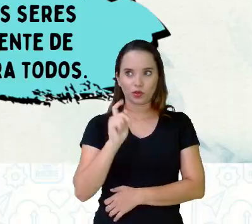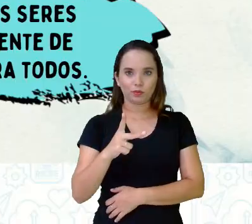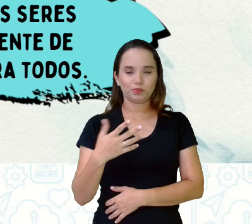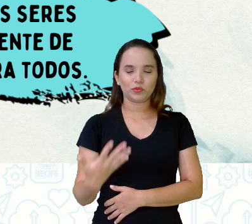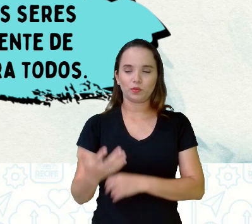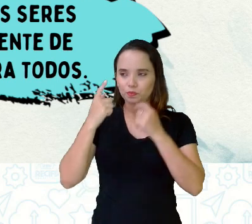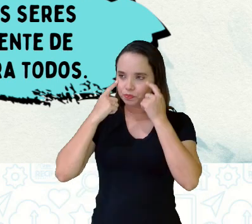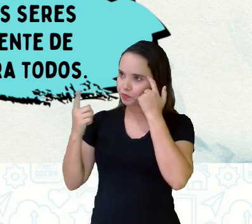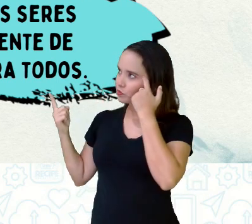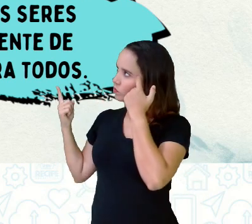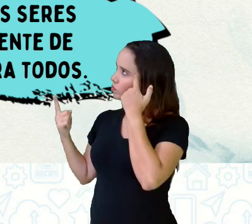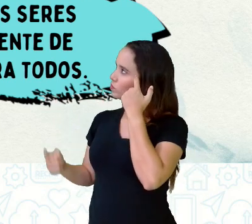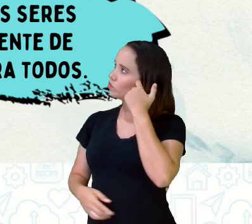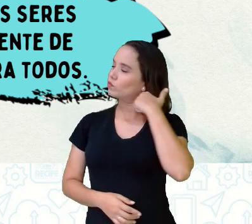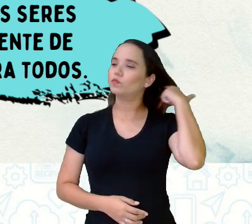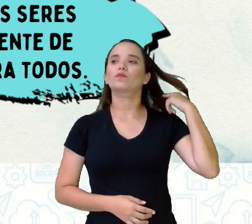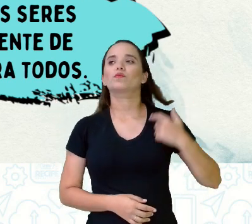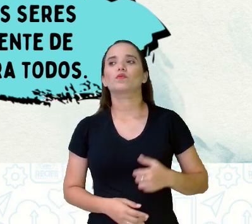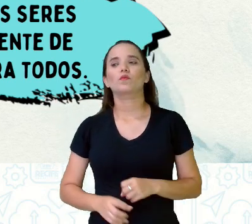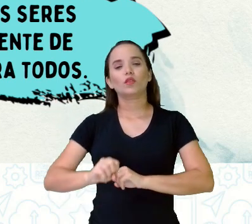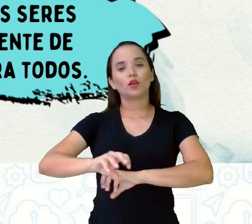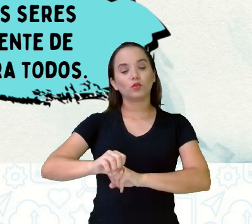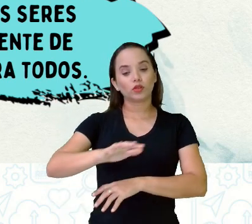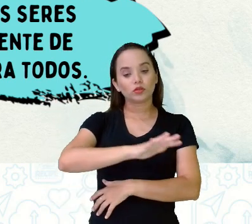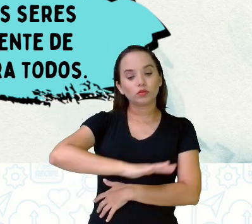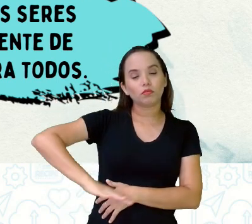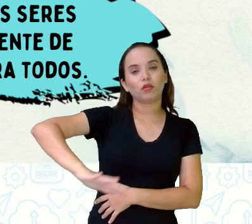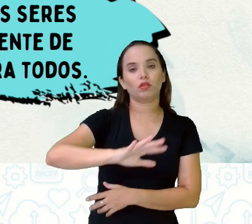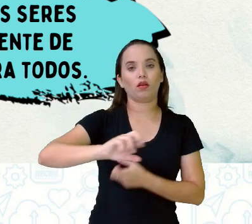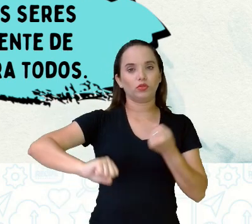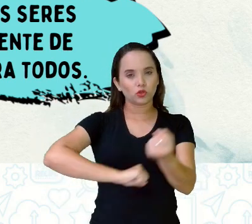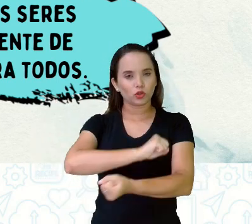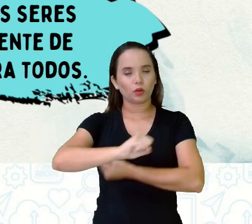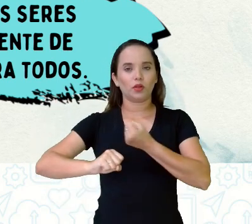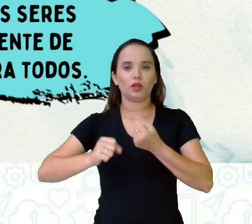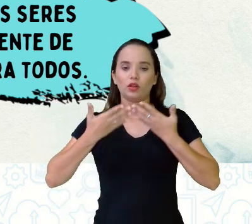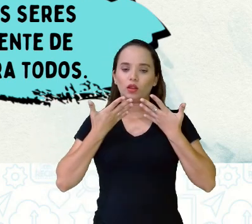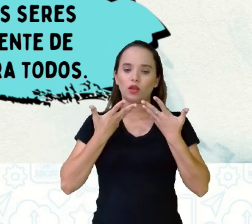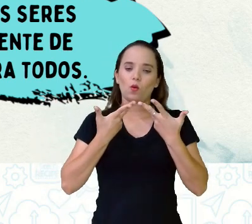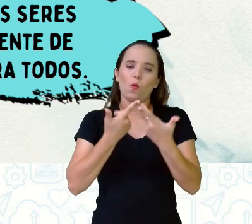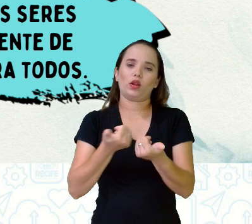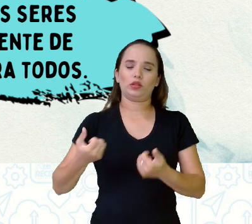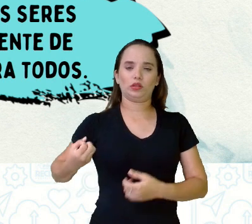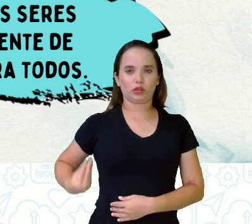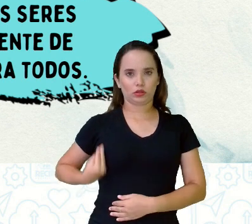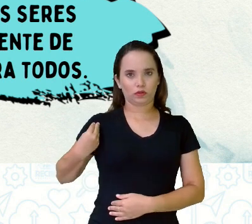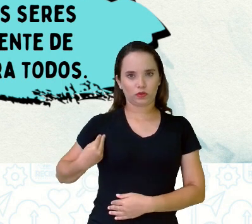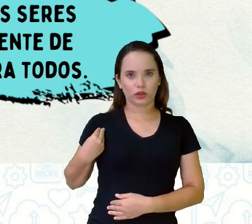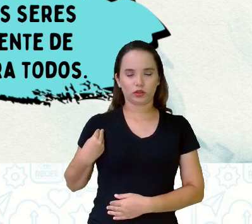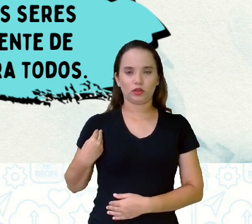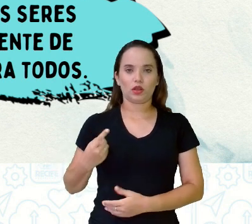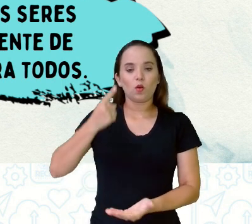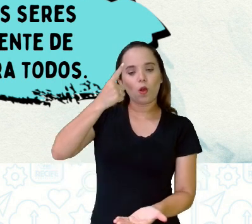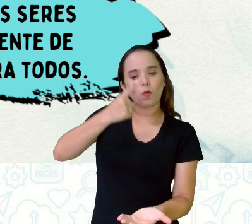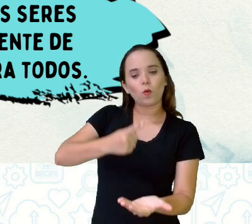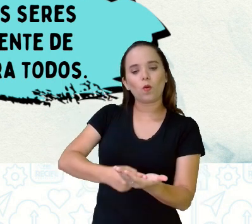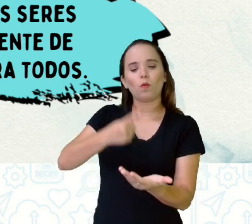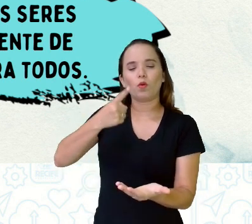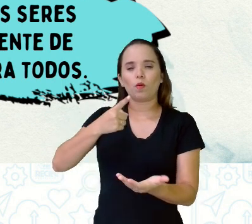aí, educação ambiental, sustentabilidade e qualidade de vida. Um compromisso com as mudanças de